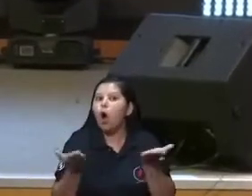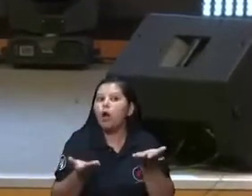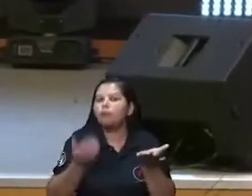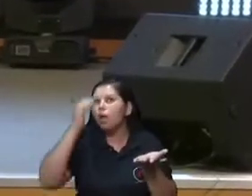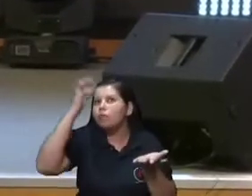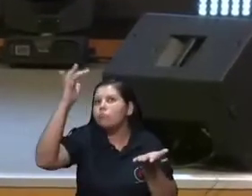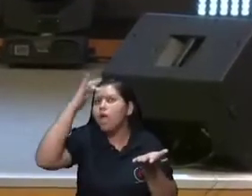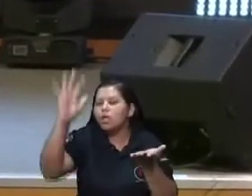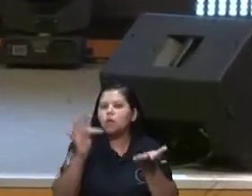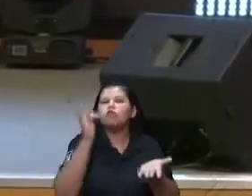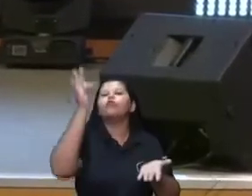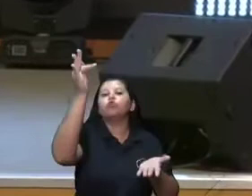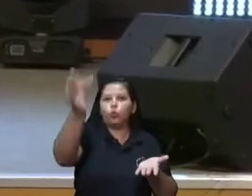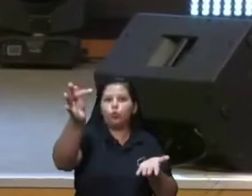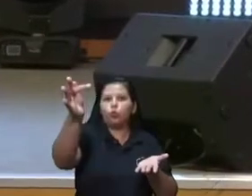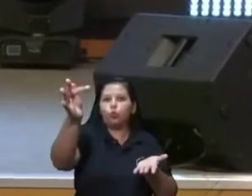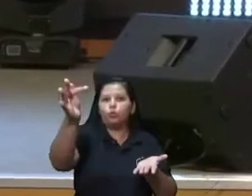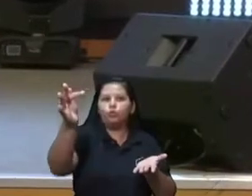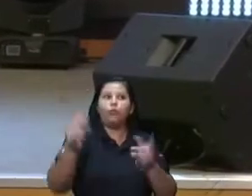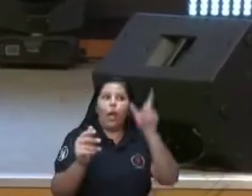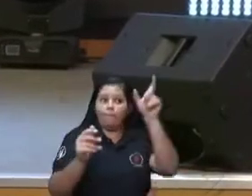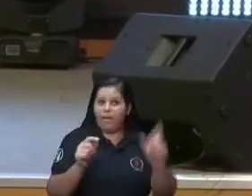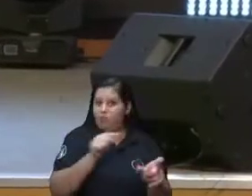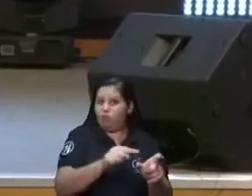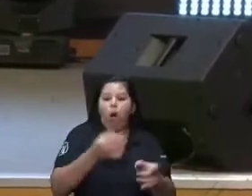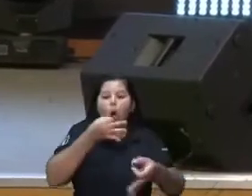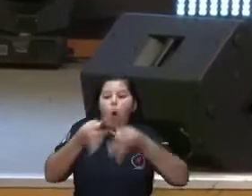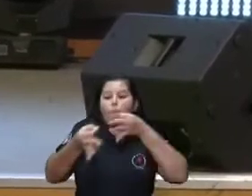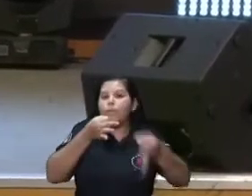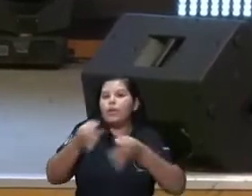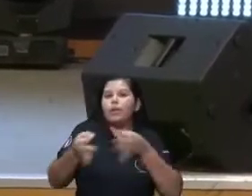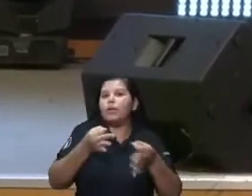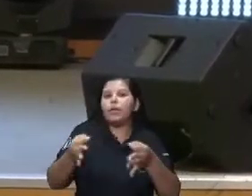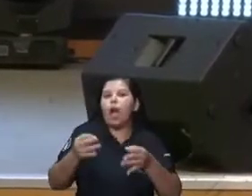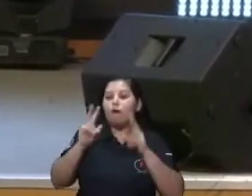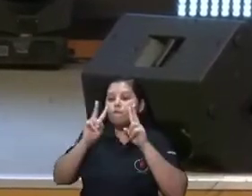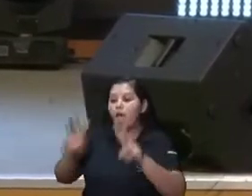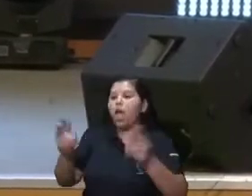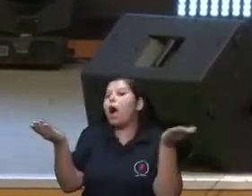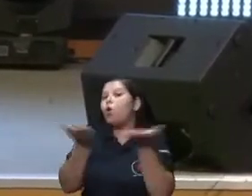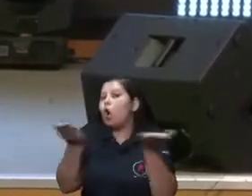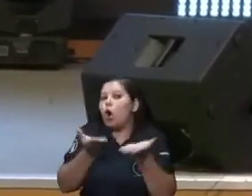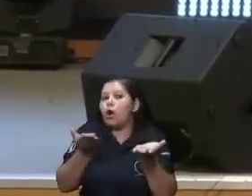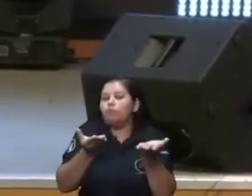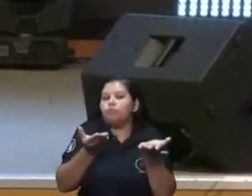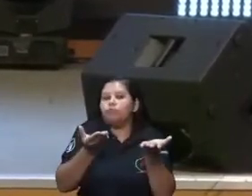E que fale com base naquilo que está vendo.